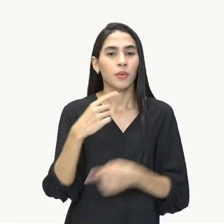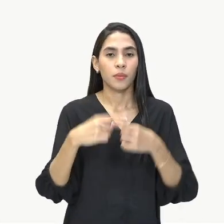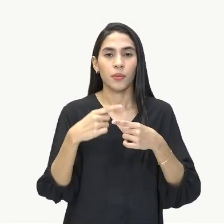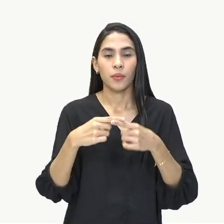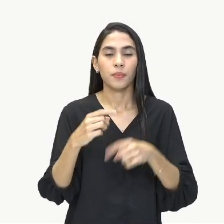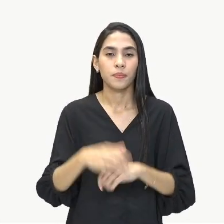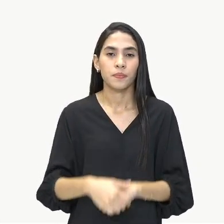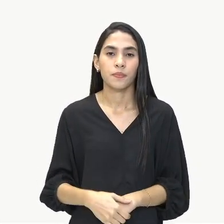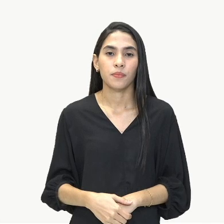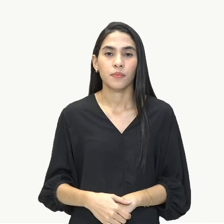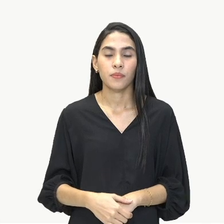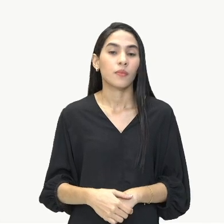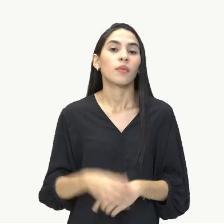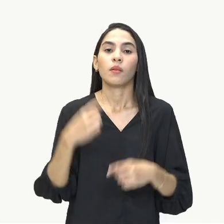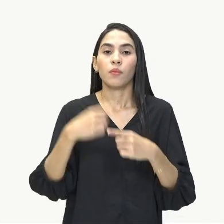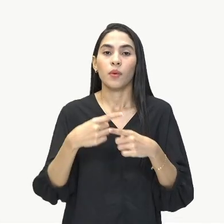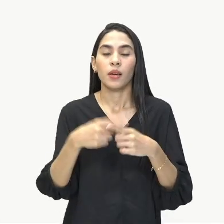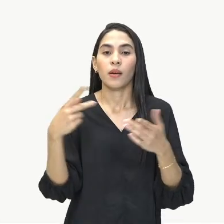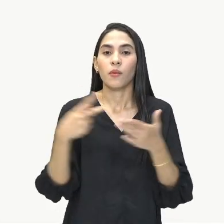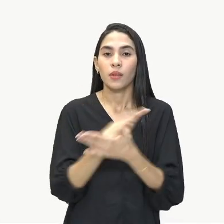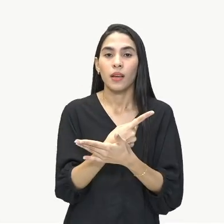Porque ele ocorre